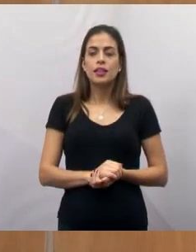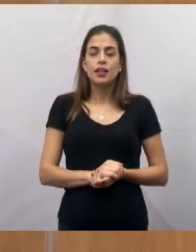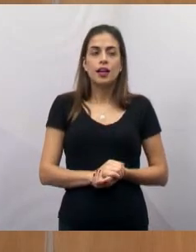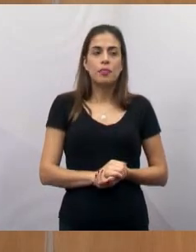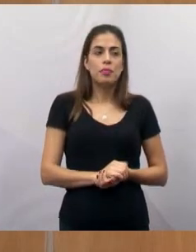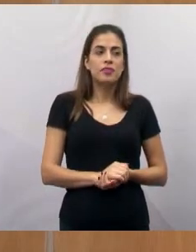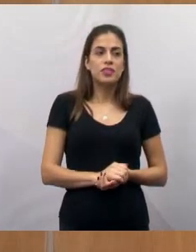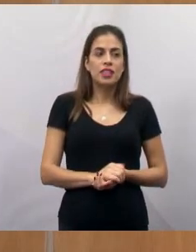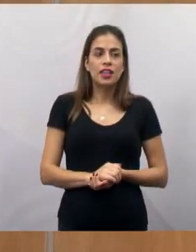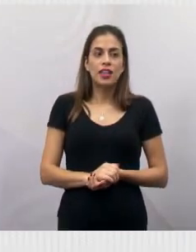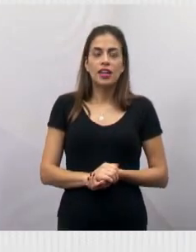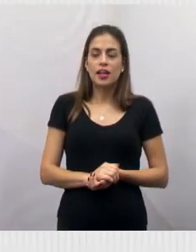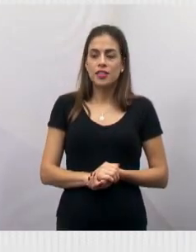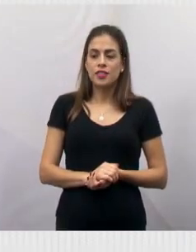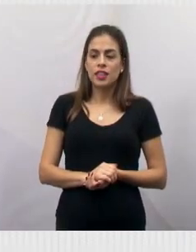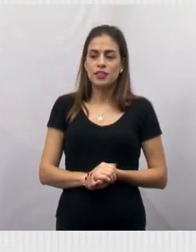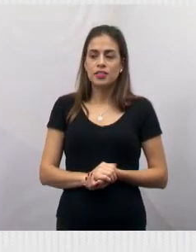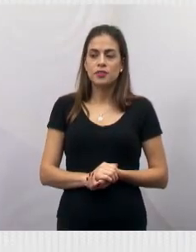slide, por gentileza.